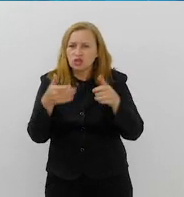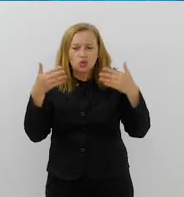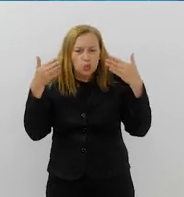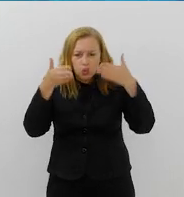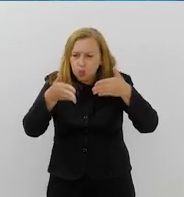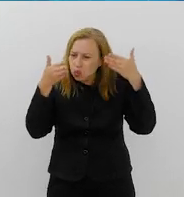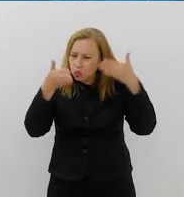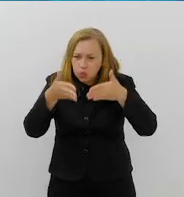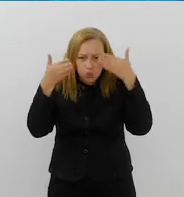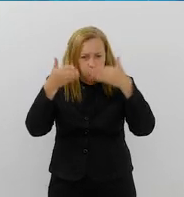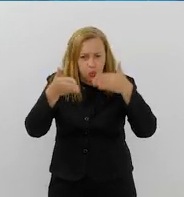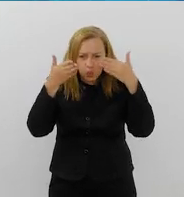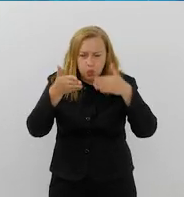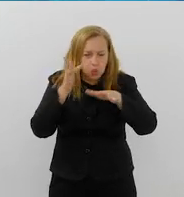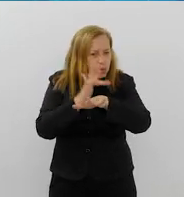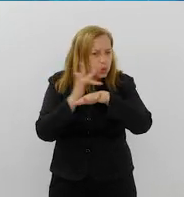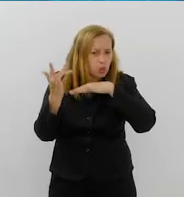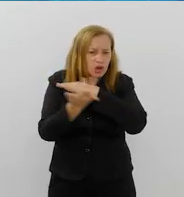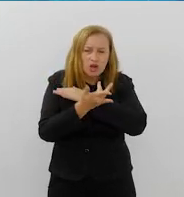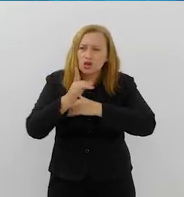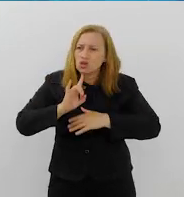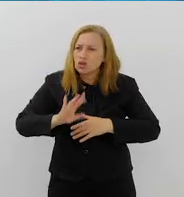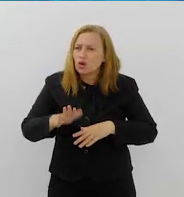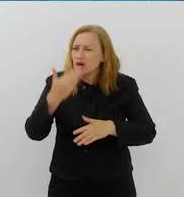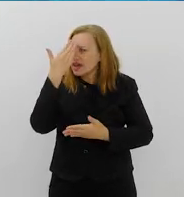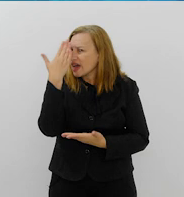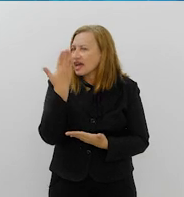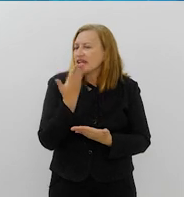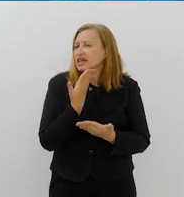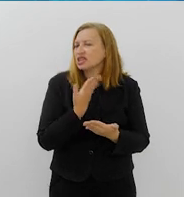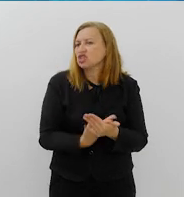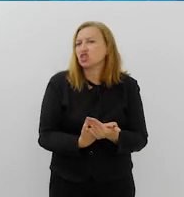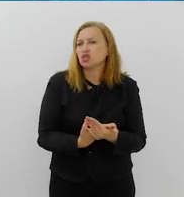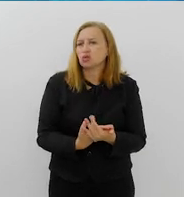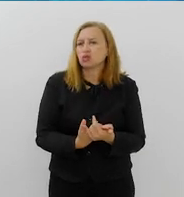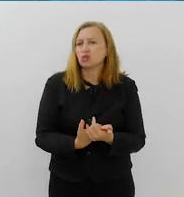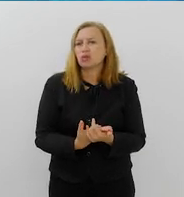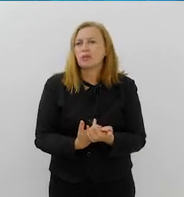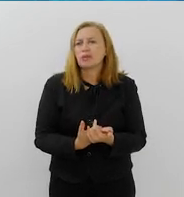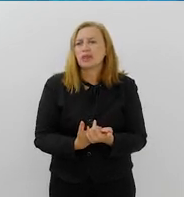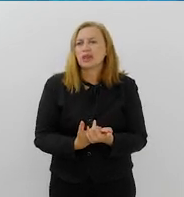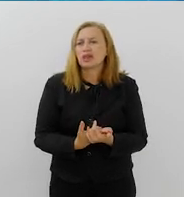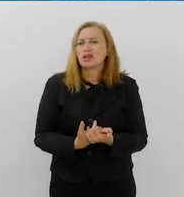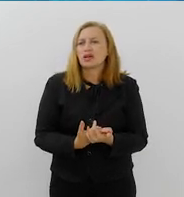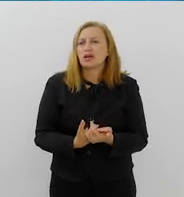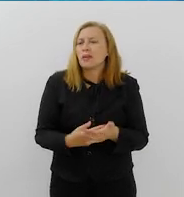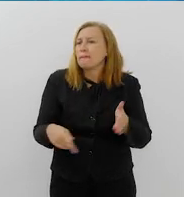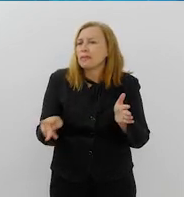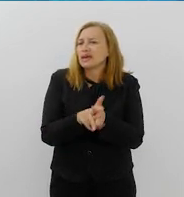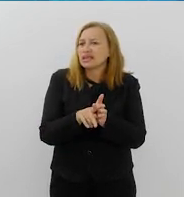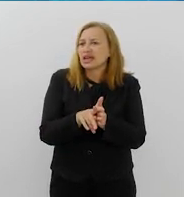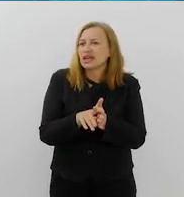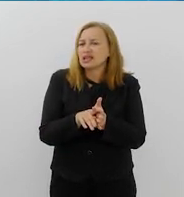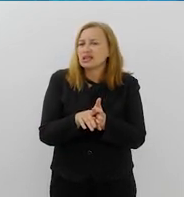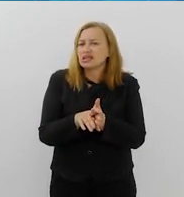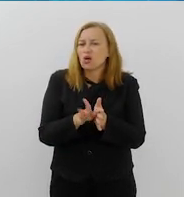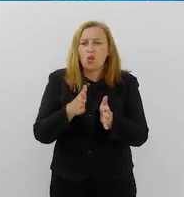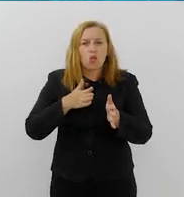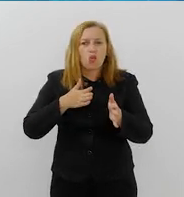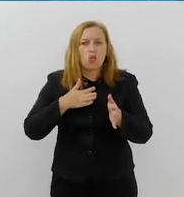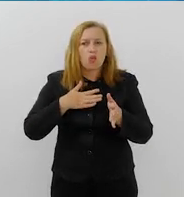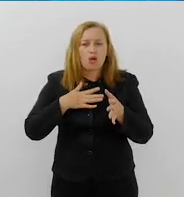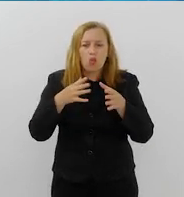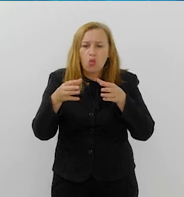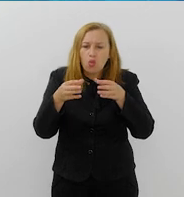que eu idealmente acredito que pertence à minha